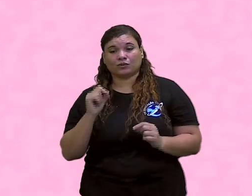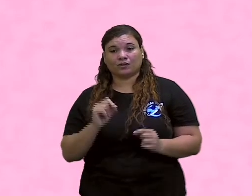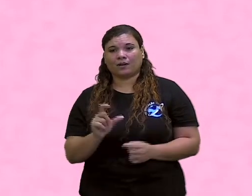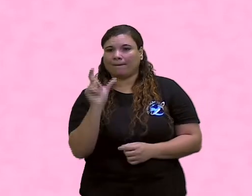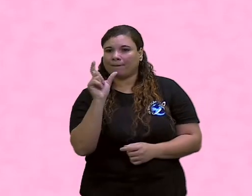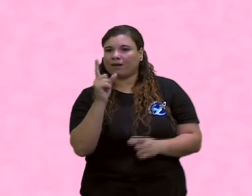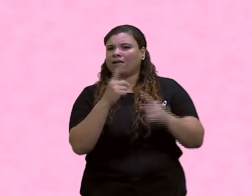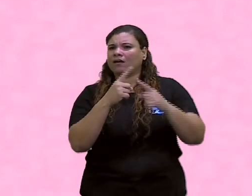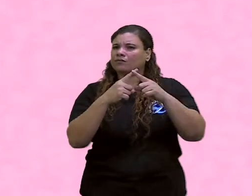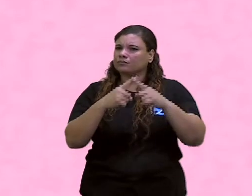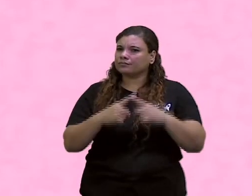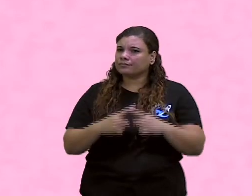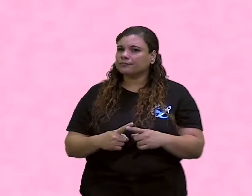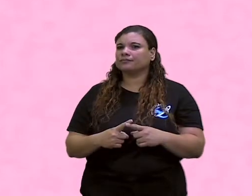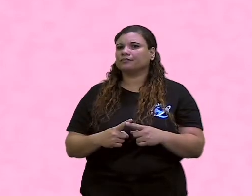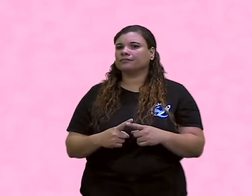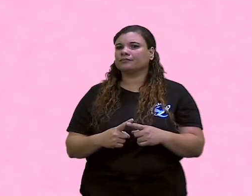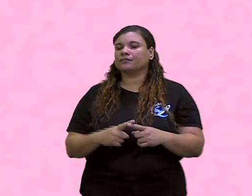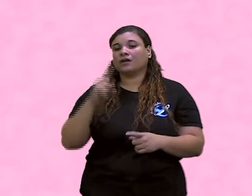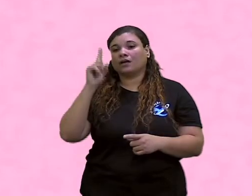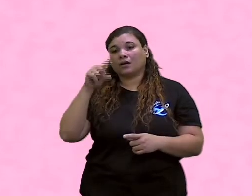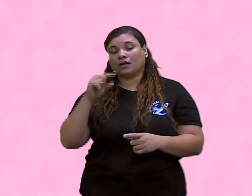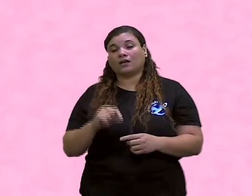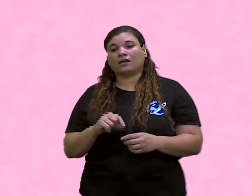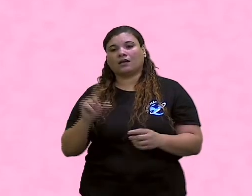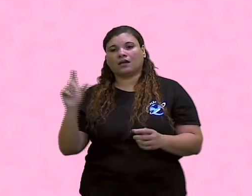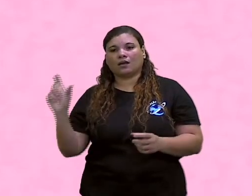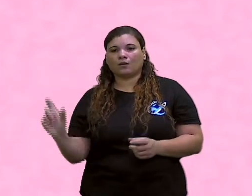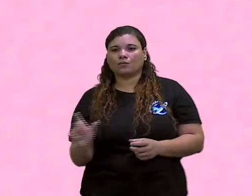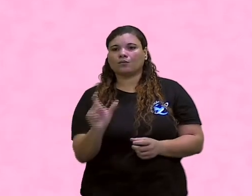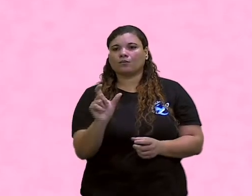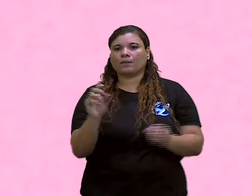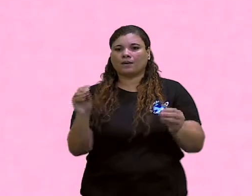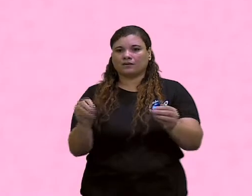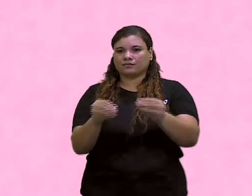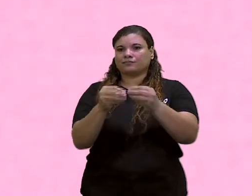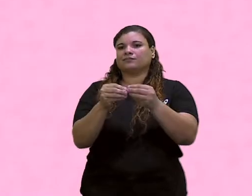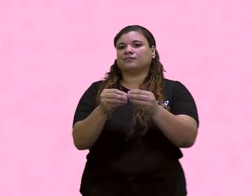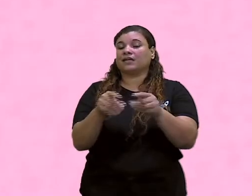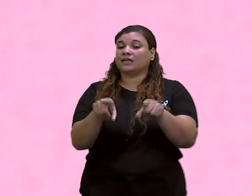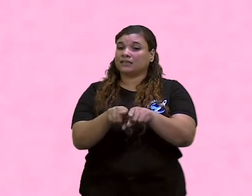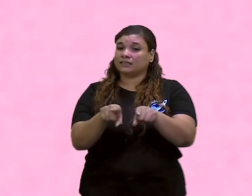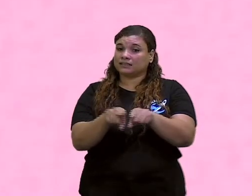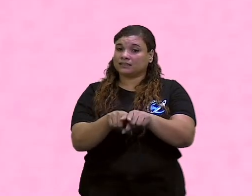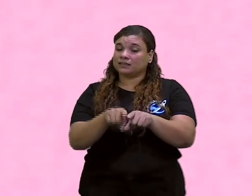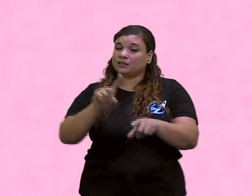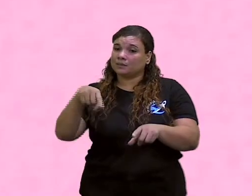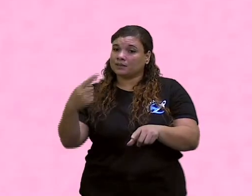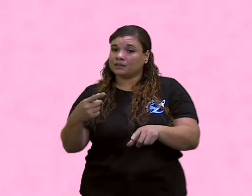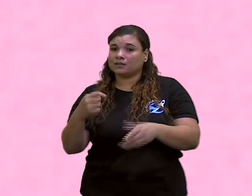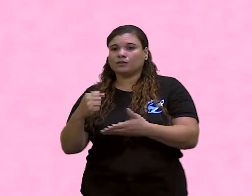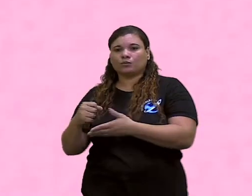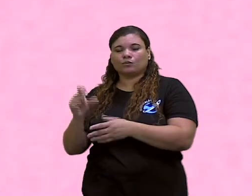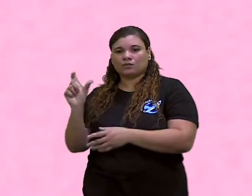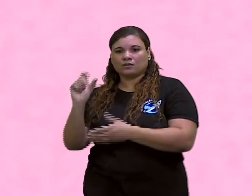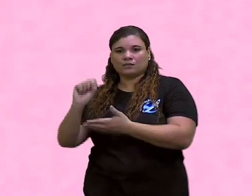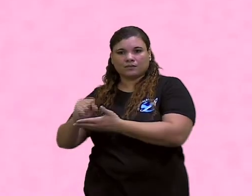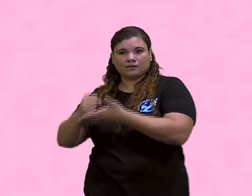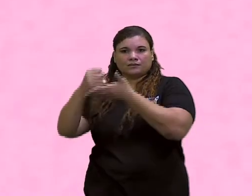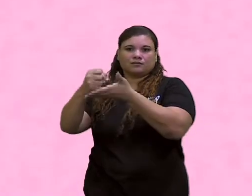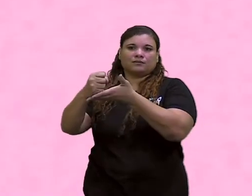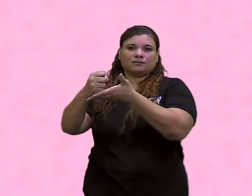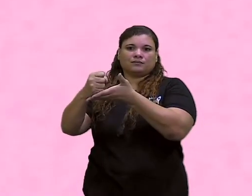verbo do objeto direto, que após 7 anos é termo acessório. E aí, o que a gente vai falar um pouquinho mais então?